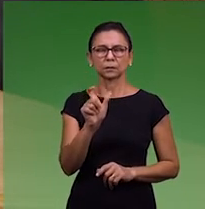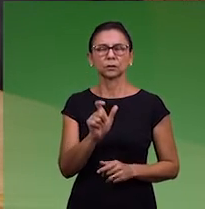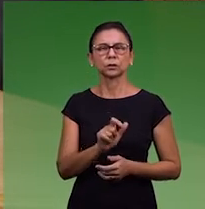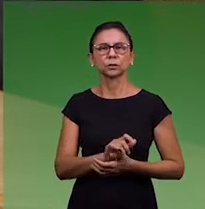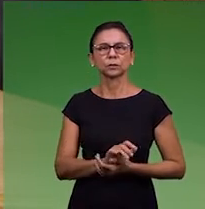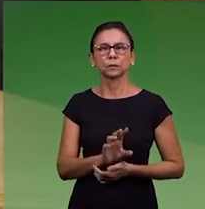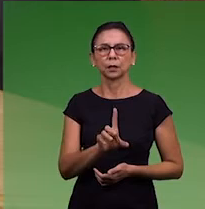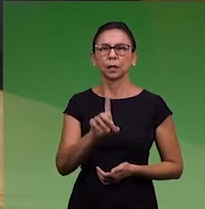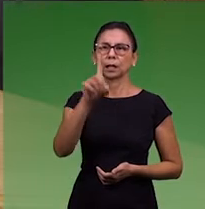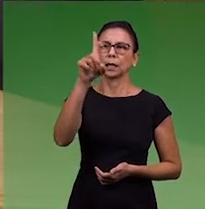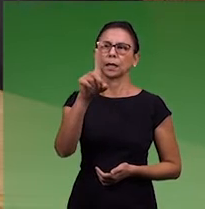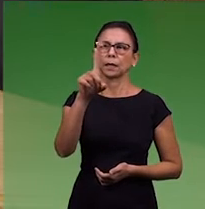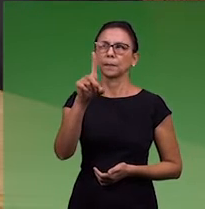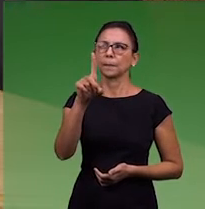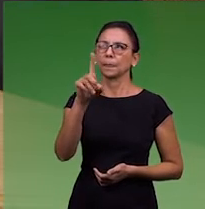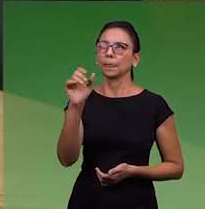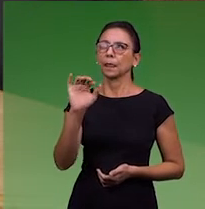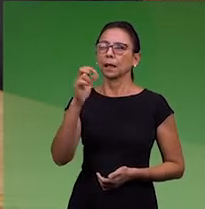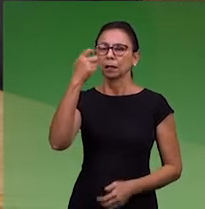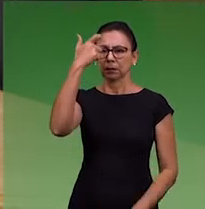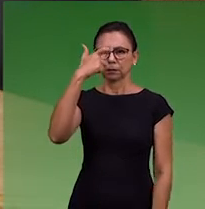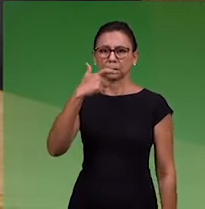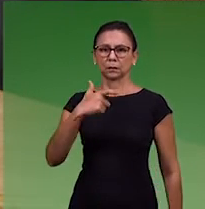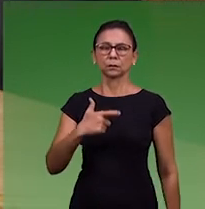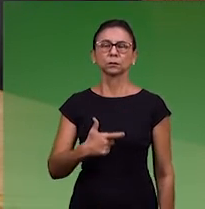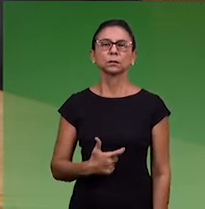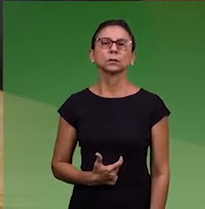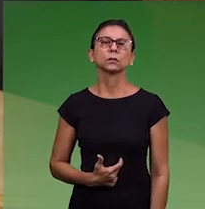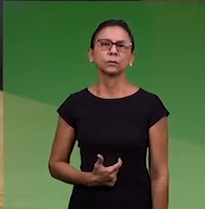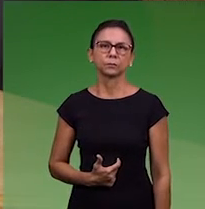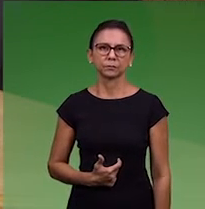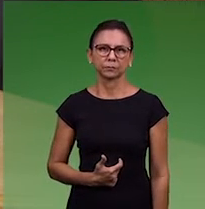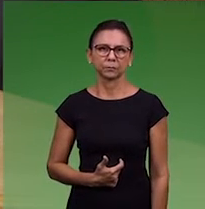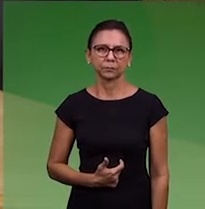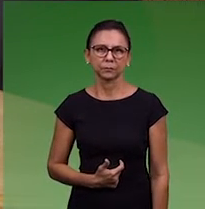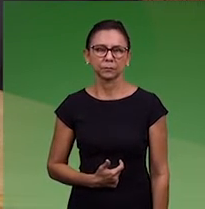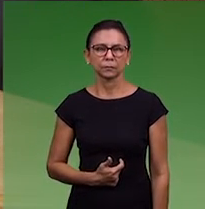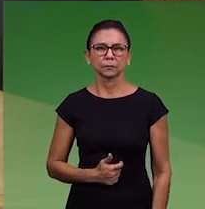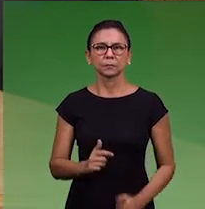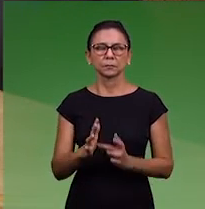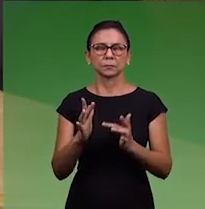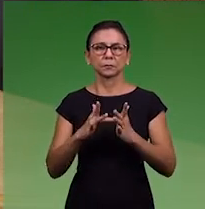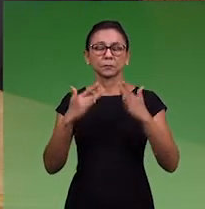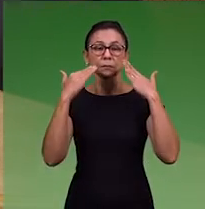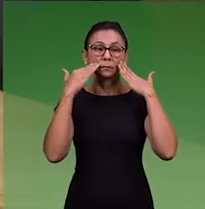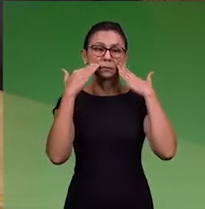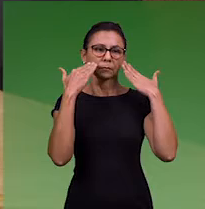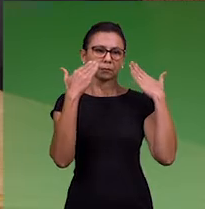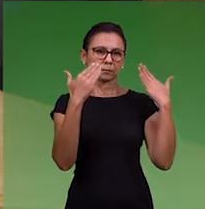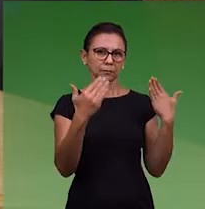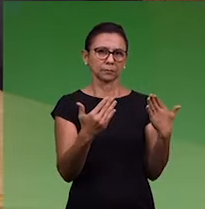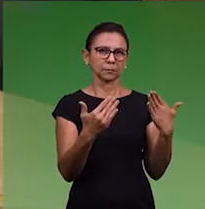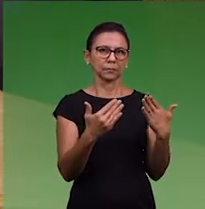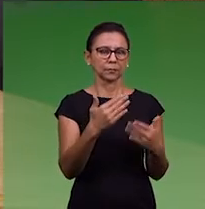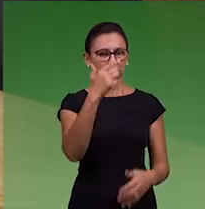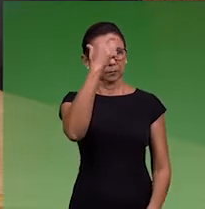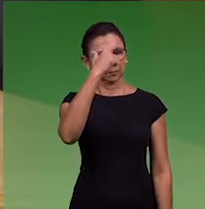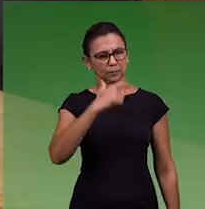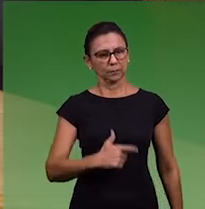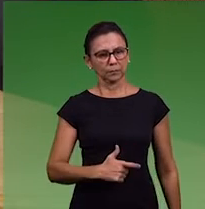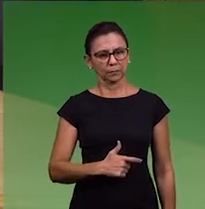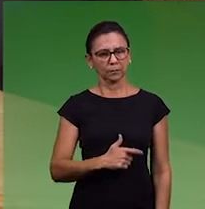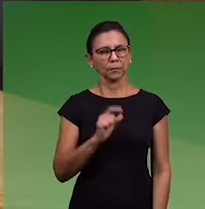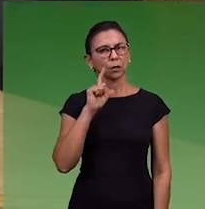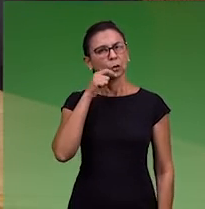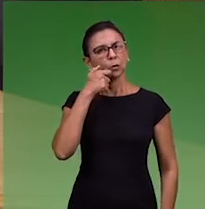ele diz assim, eu sou, é o meu nome. E quando Jesus se apresenta e diz assim, eu sou o